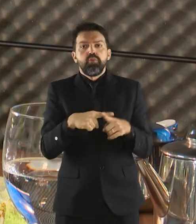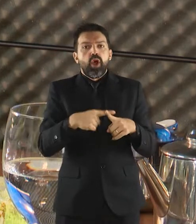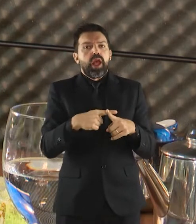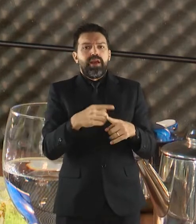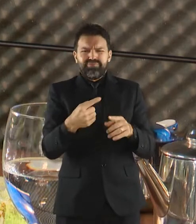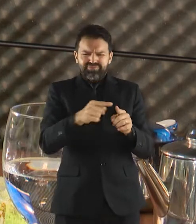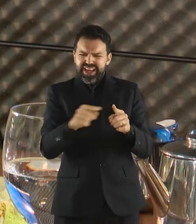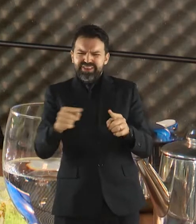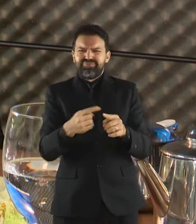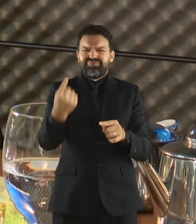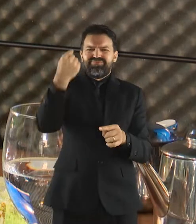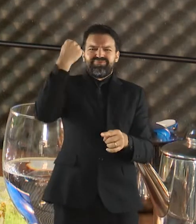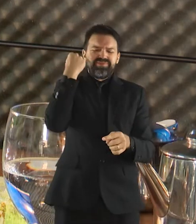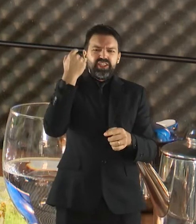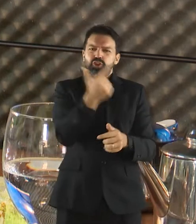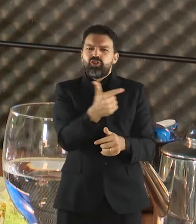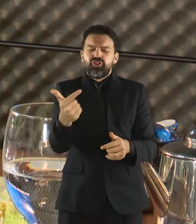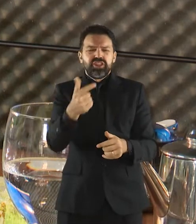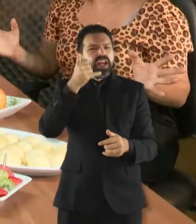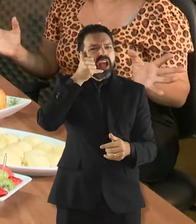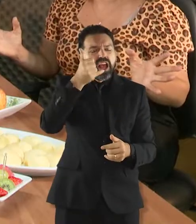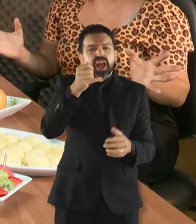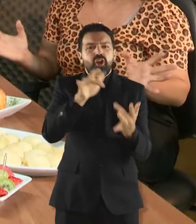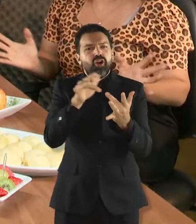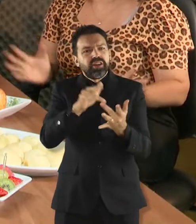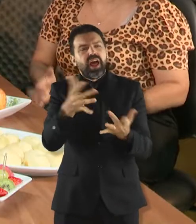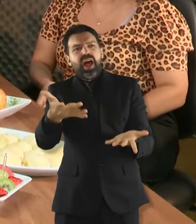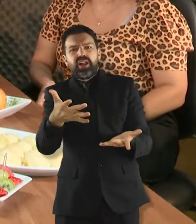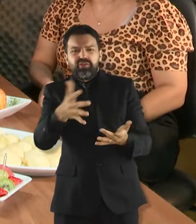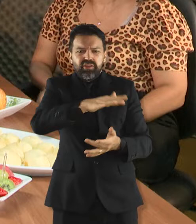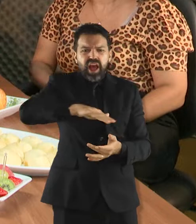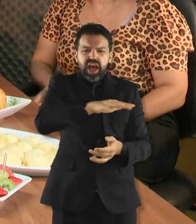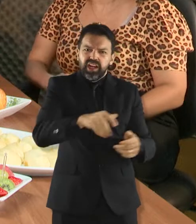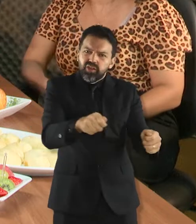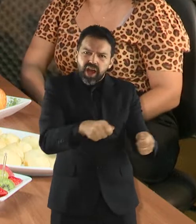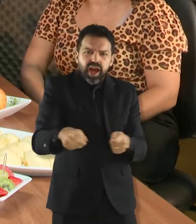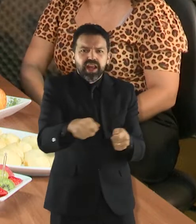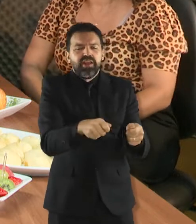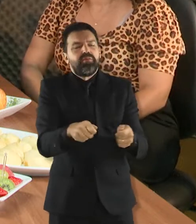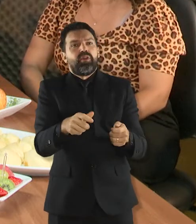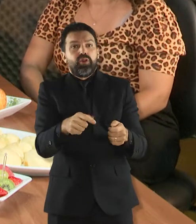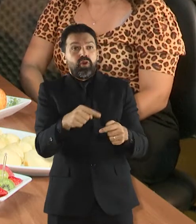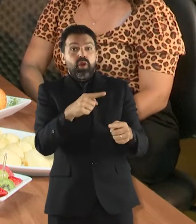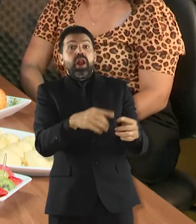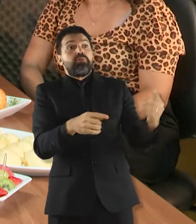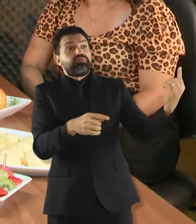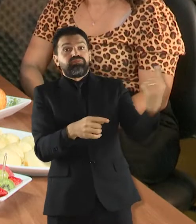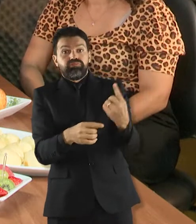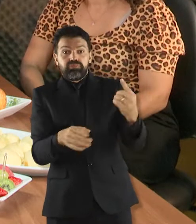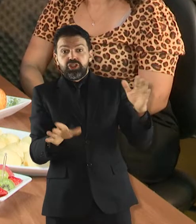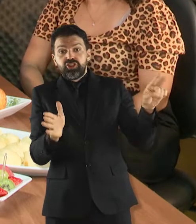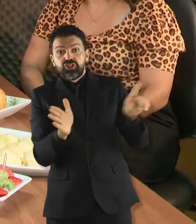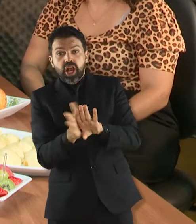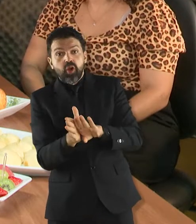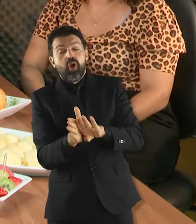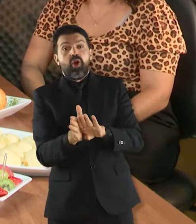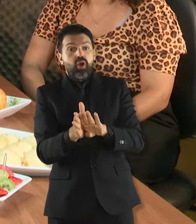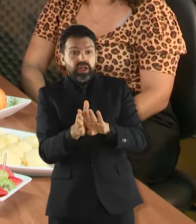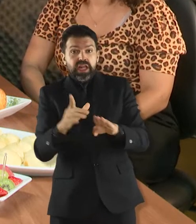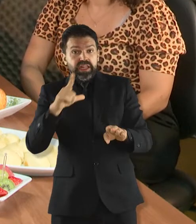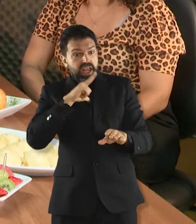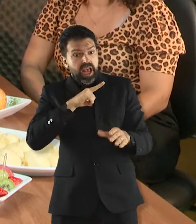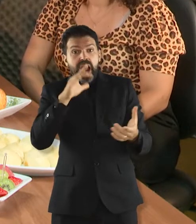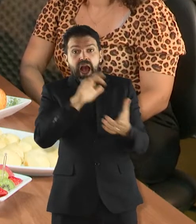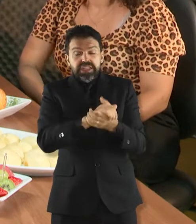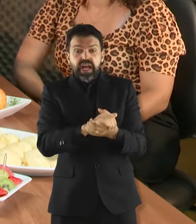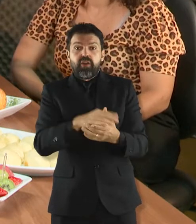é verdade, não tinha tanto telefone. Não tinha. Nos garimpos, acho que provavelmente não tinha, né? Quando ele apareceu, ele estava casado com 2 filhos. Eita. E